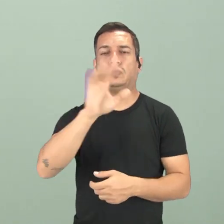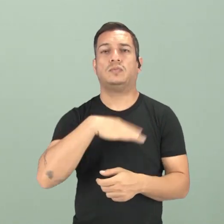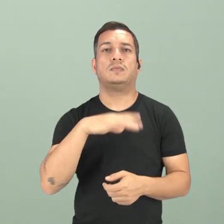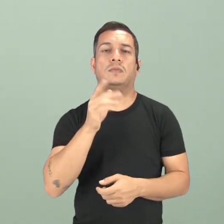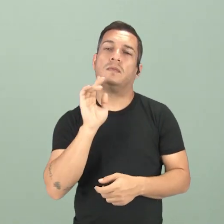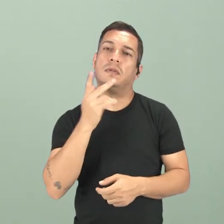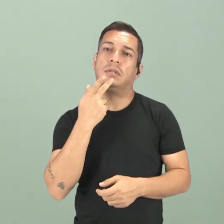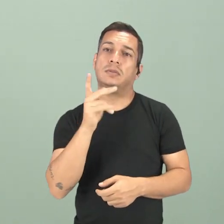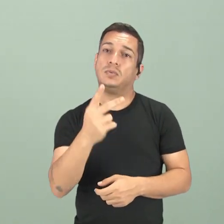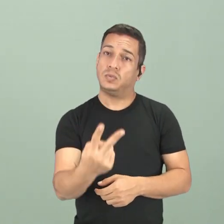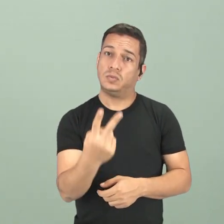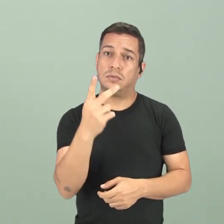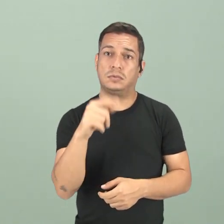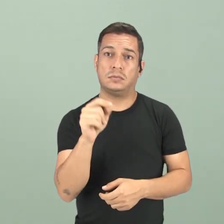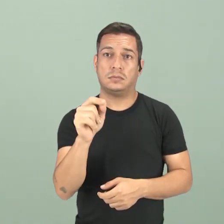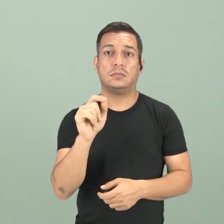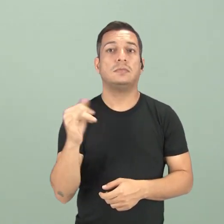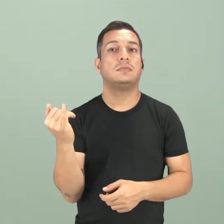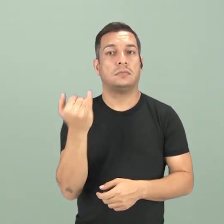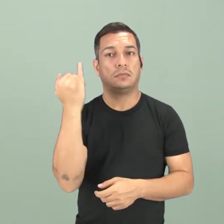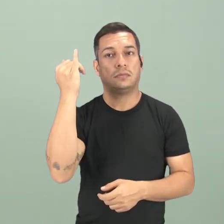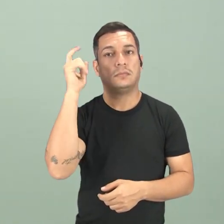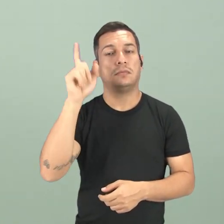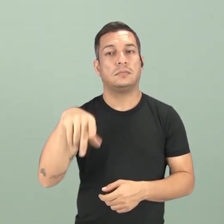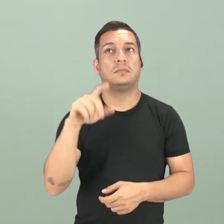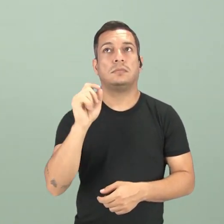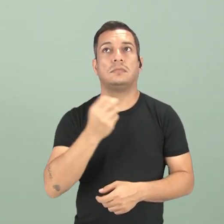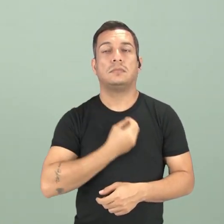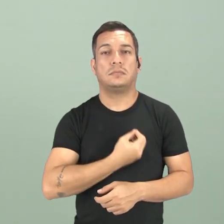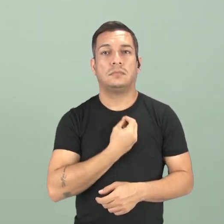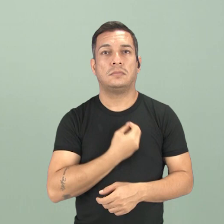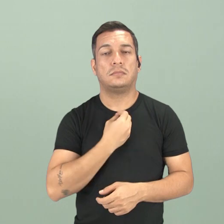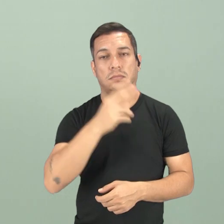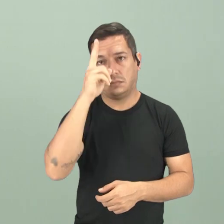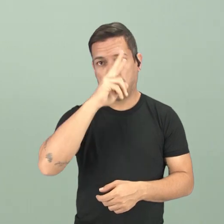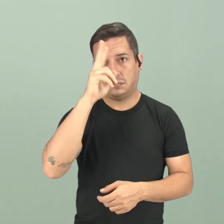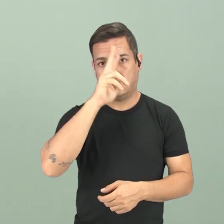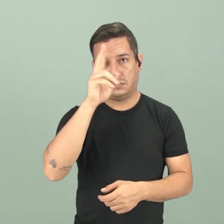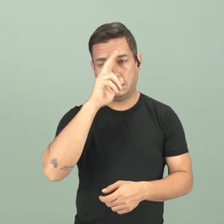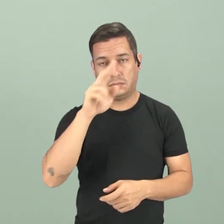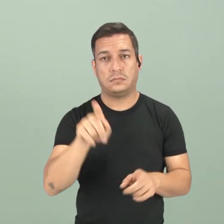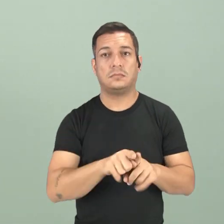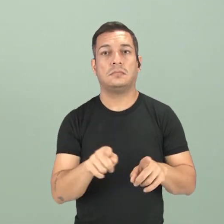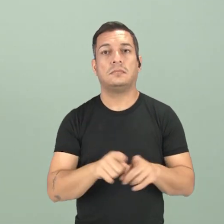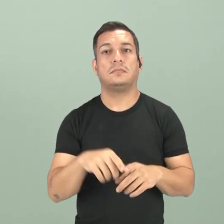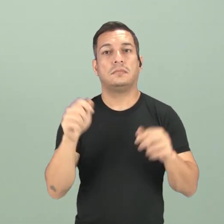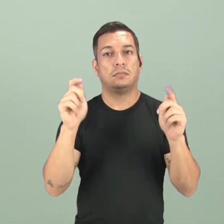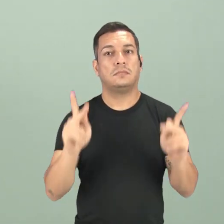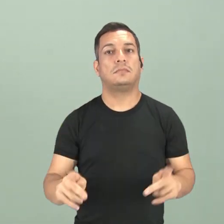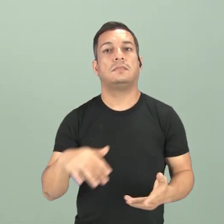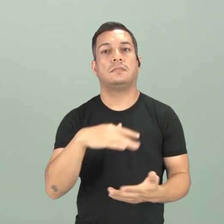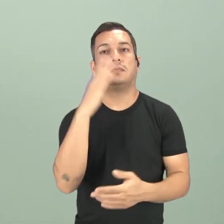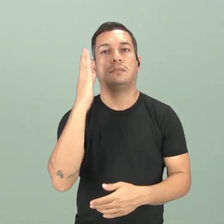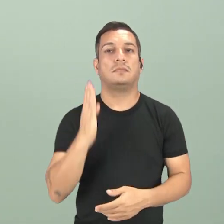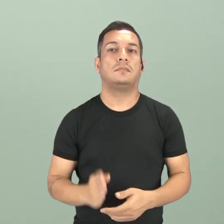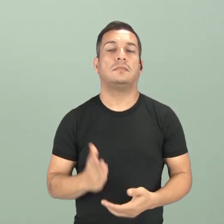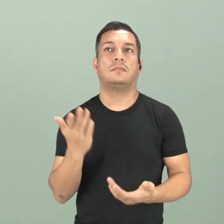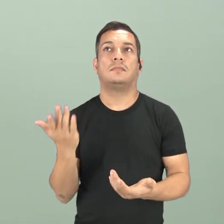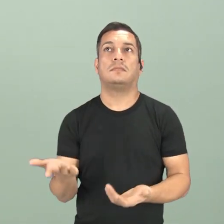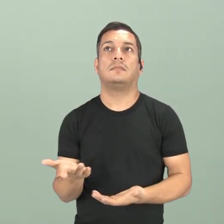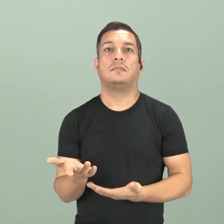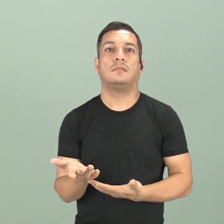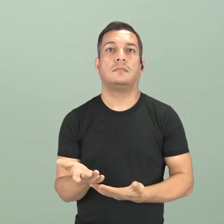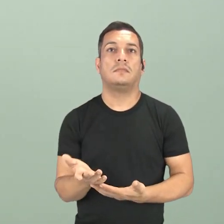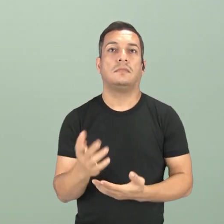citei duas, que foram duas importantes, que fazem parte da história dessas missões de paz do Brasil por